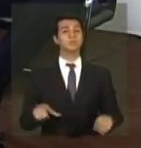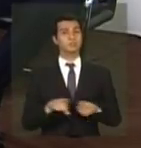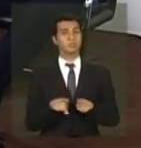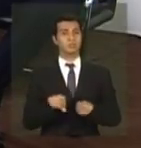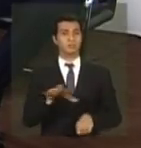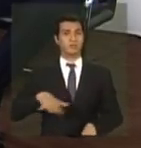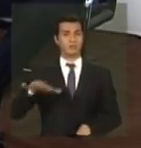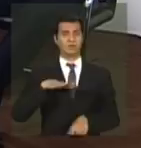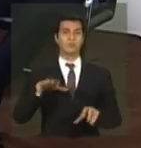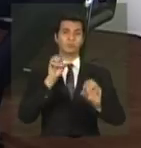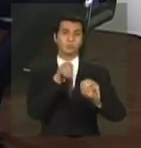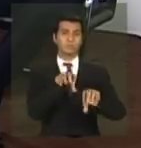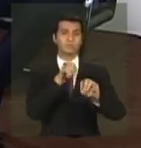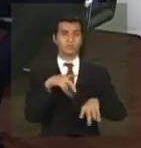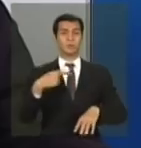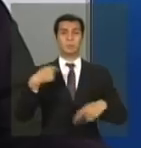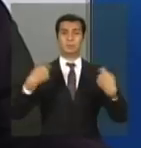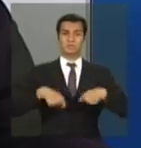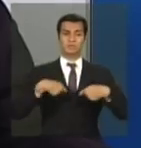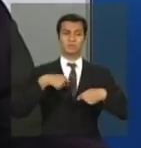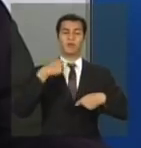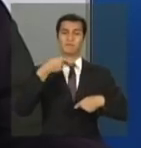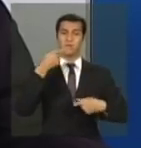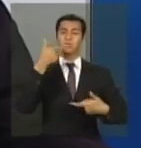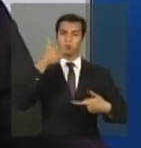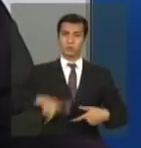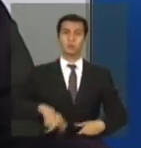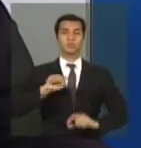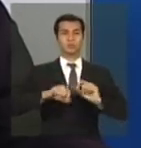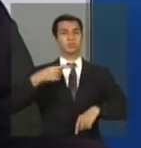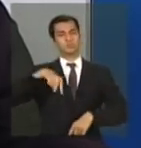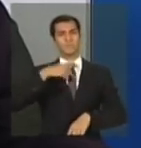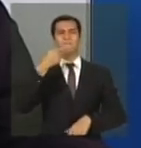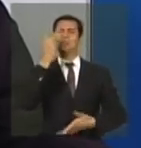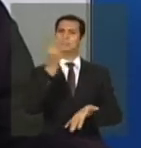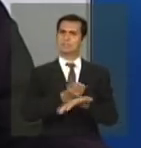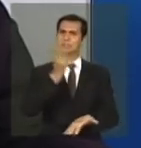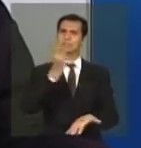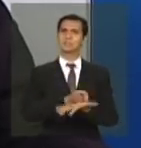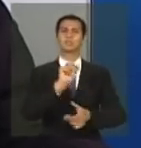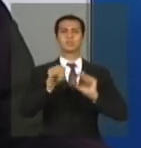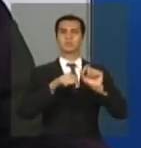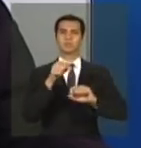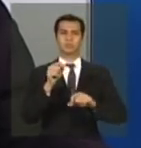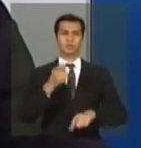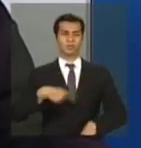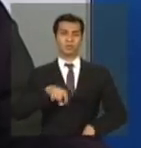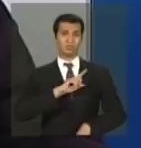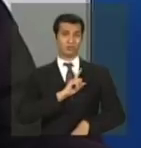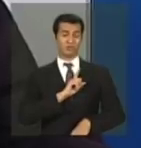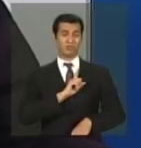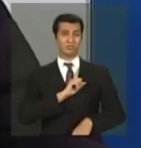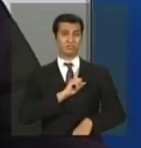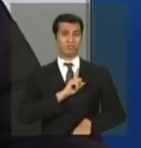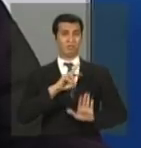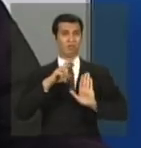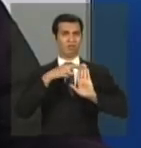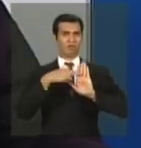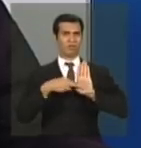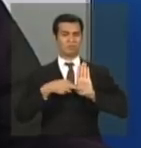dizer e repetir, porque a gente vem falando muito insistentemente isso, nós não temos receita para encontrar as